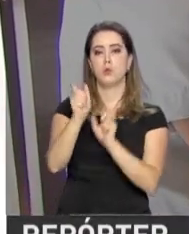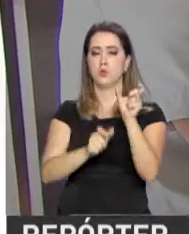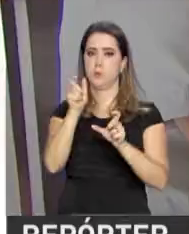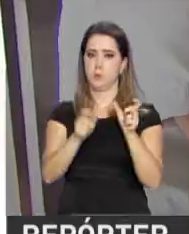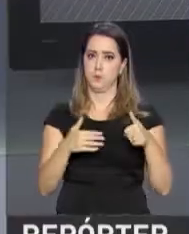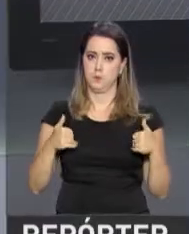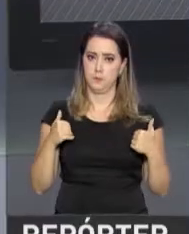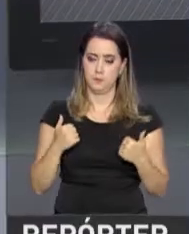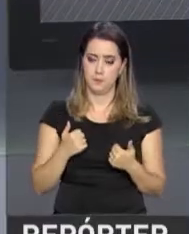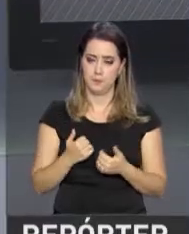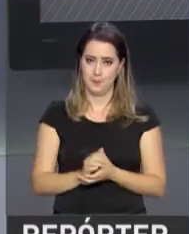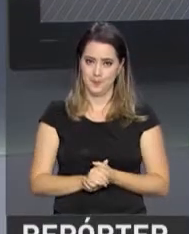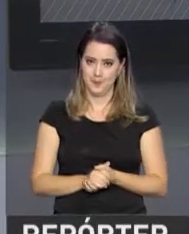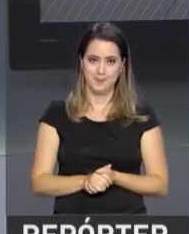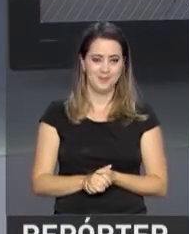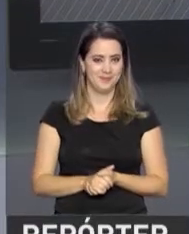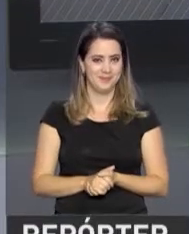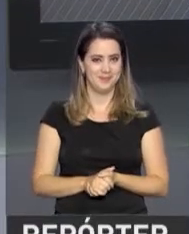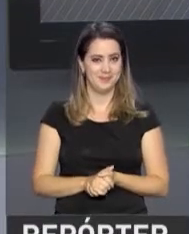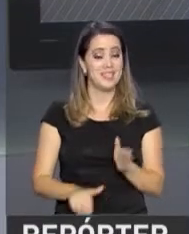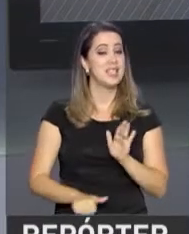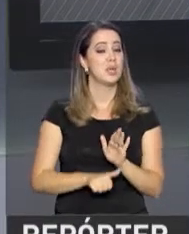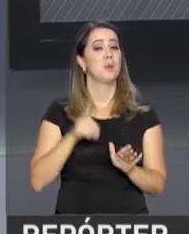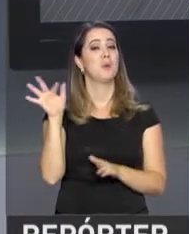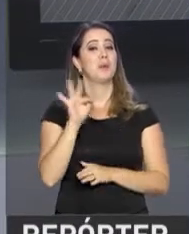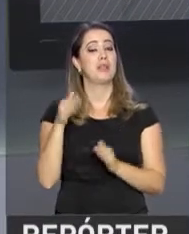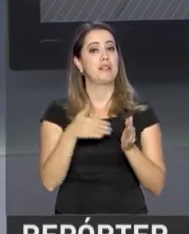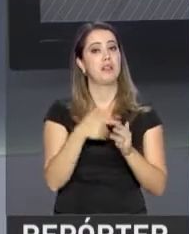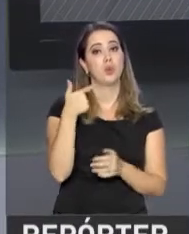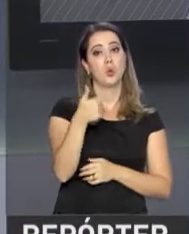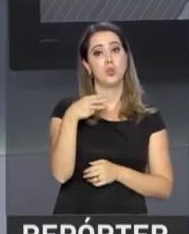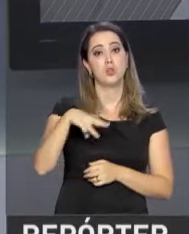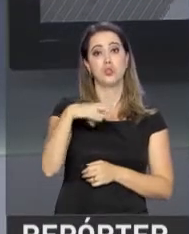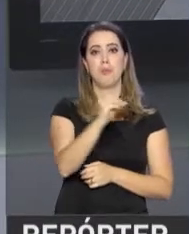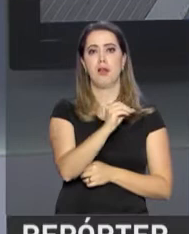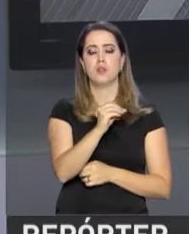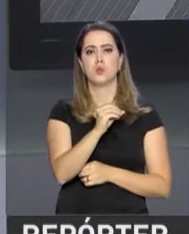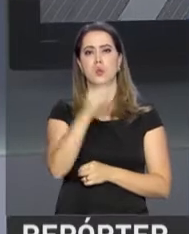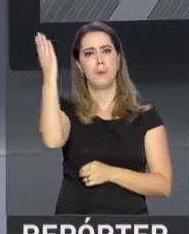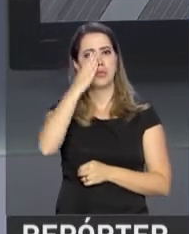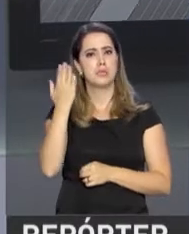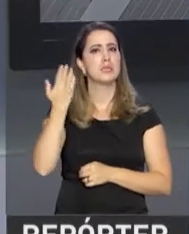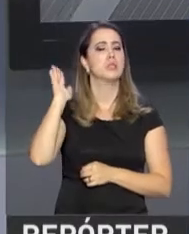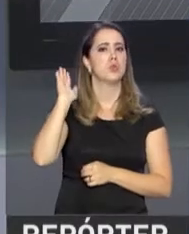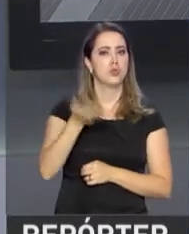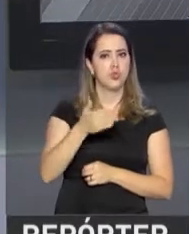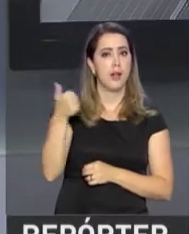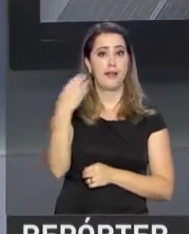brasileiros entre 1º de fevereiro e 2 de março o brasil emitiu mais de 14.600